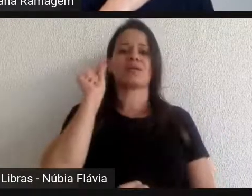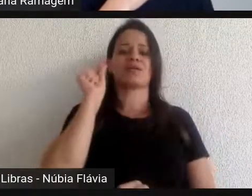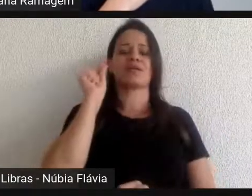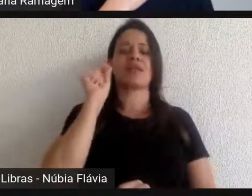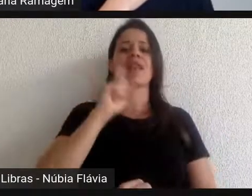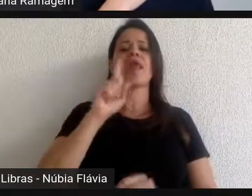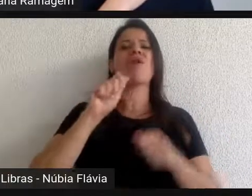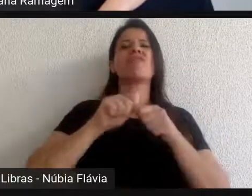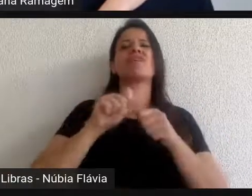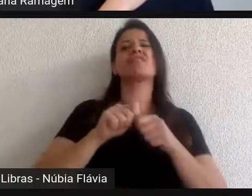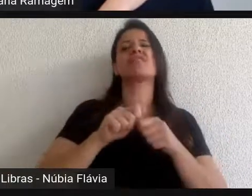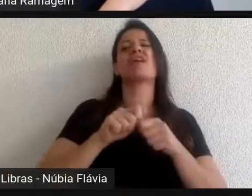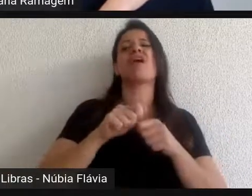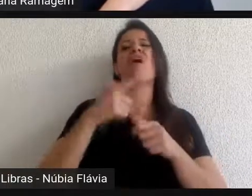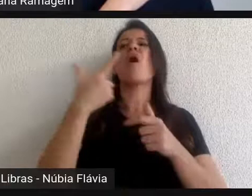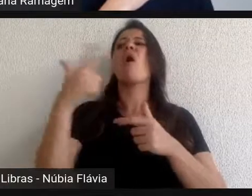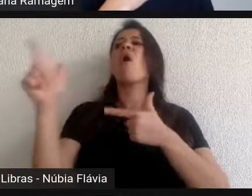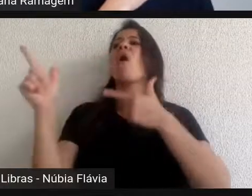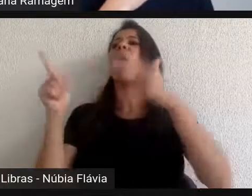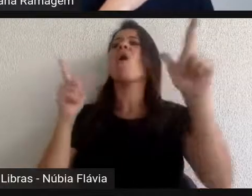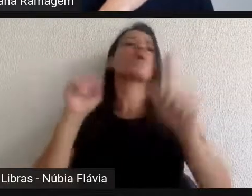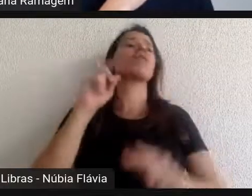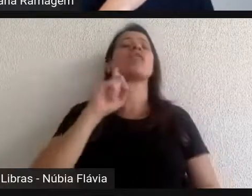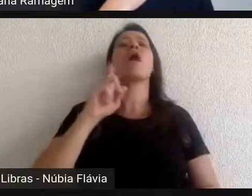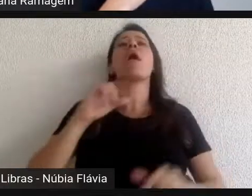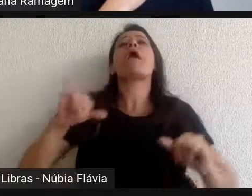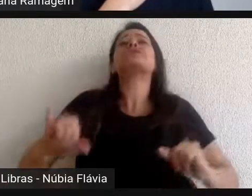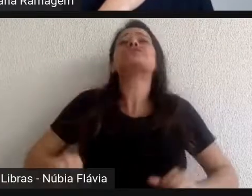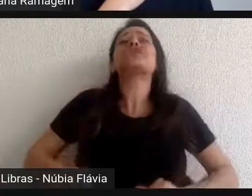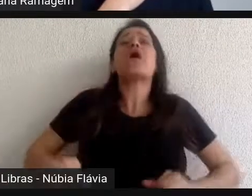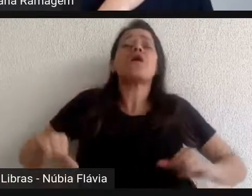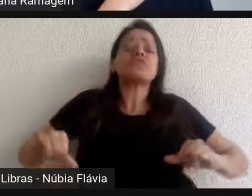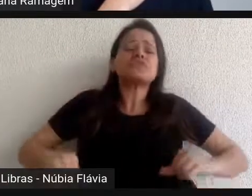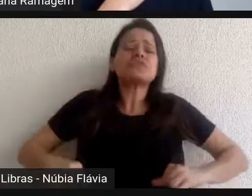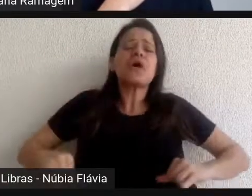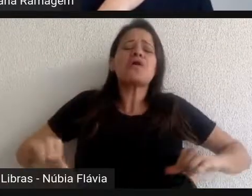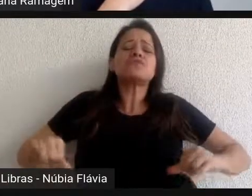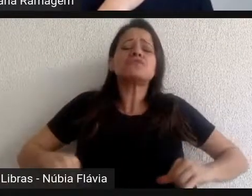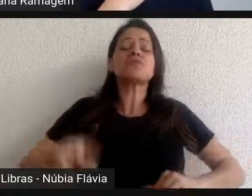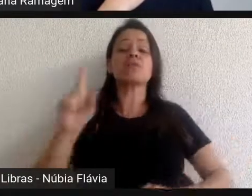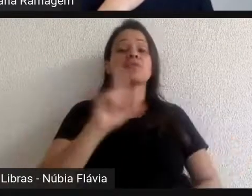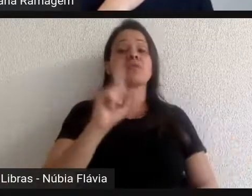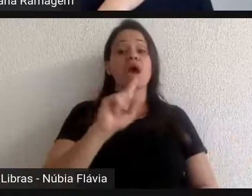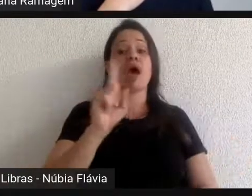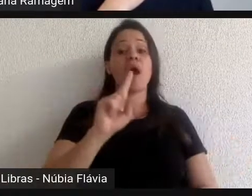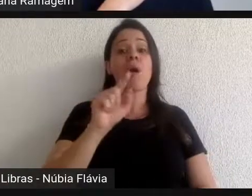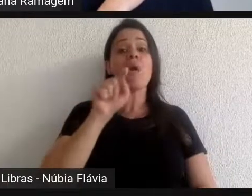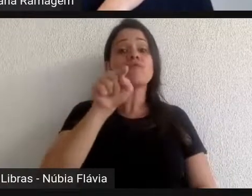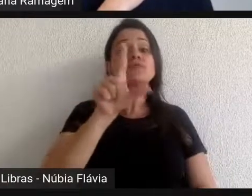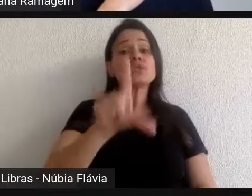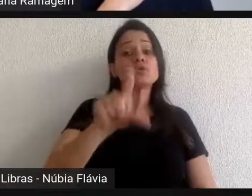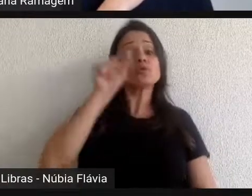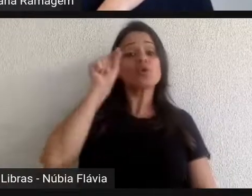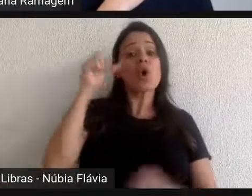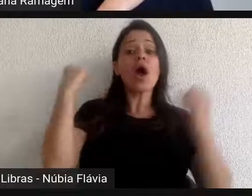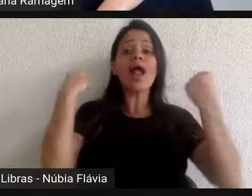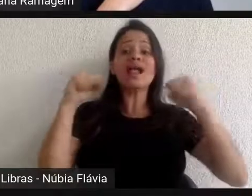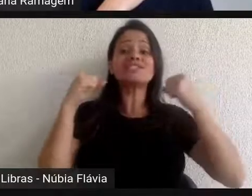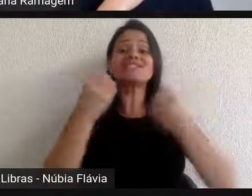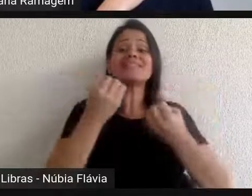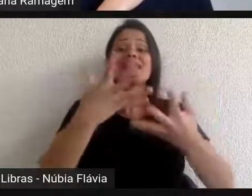não vai entrar em sofrimento. Então, procure atividades que você consiga